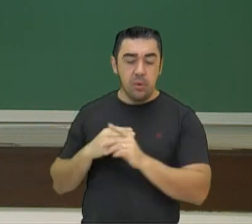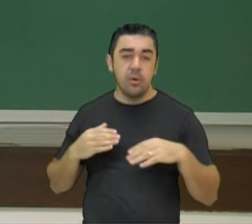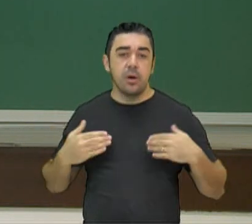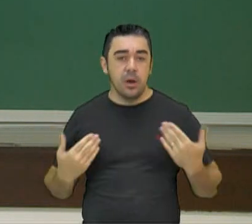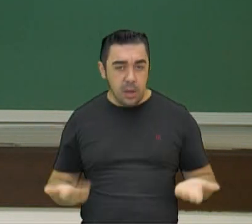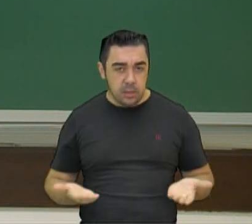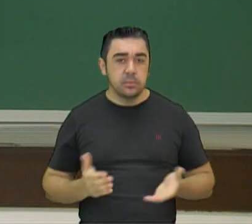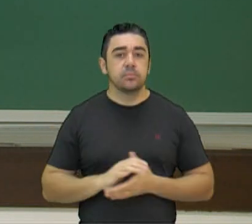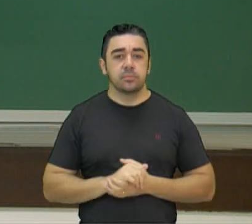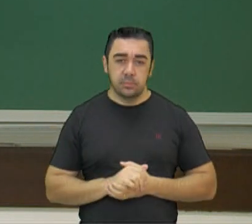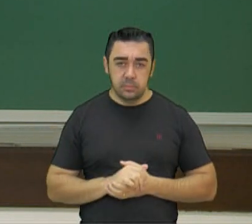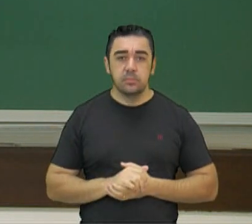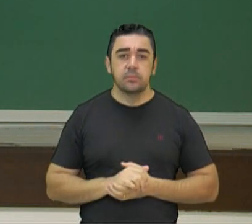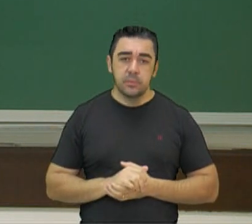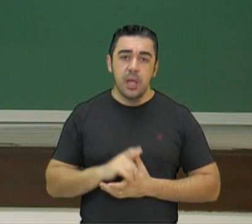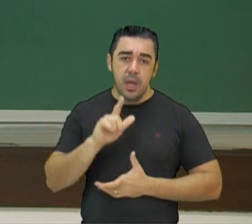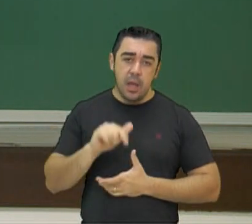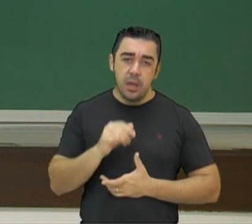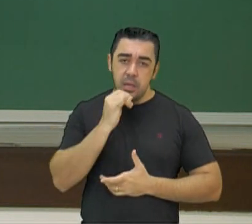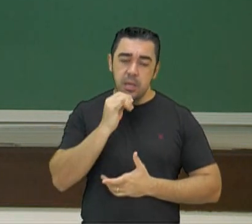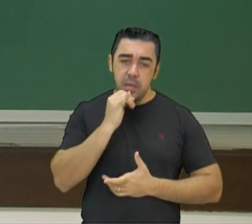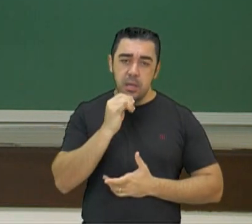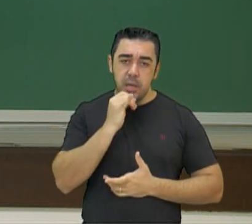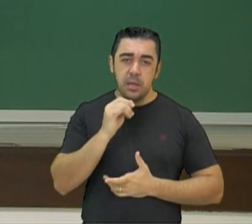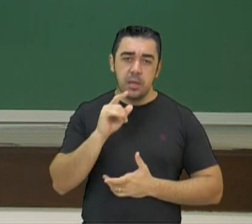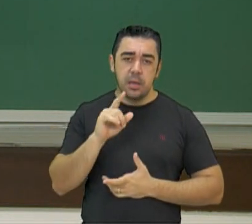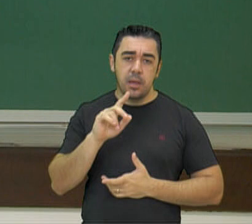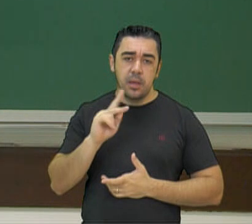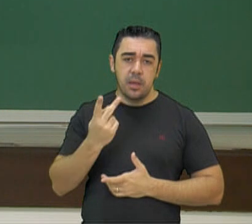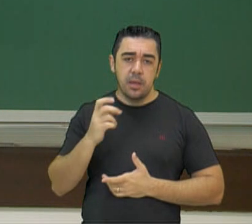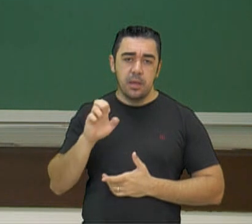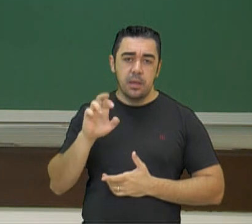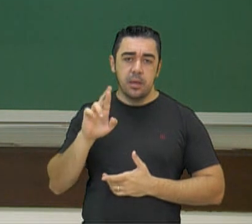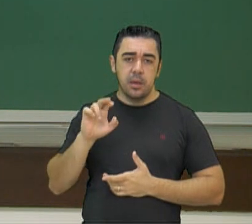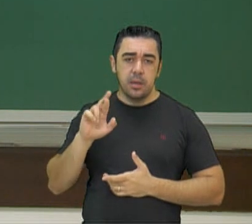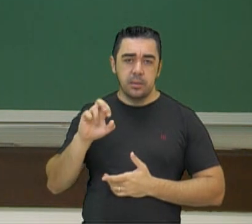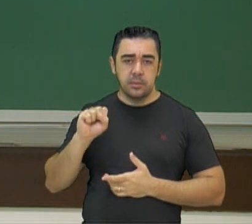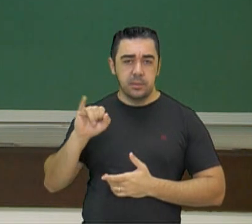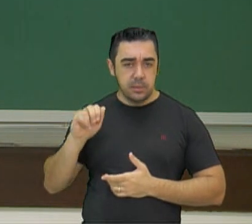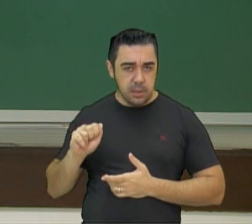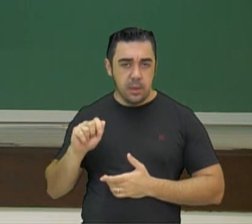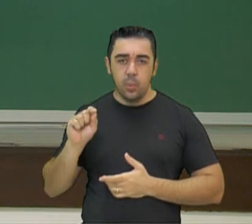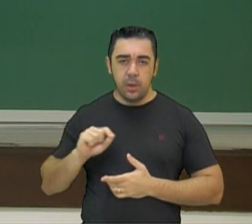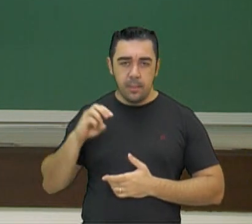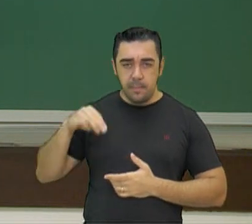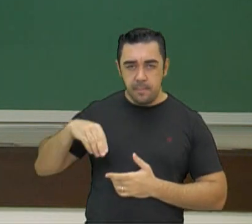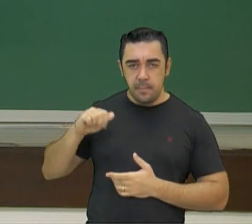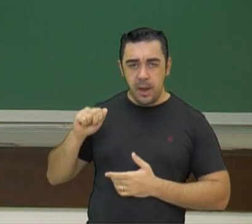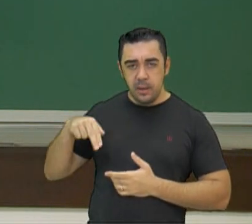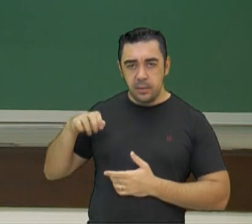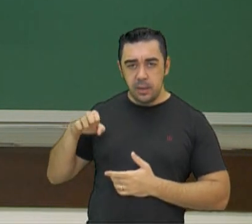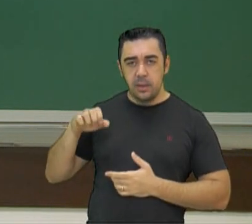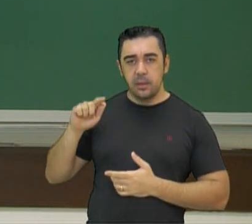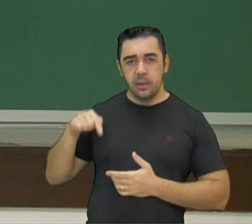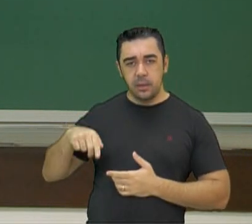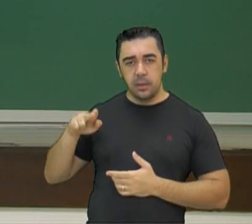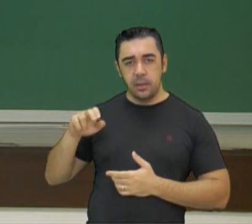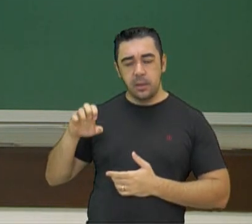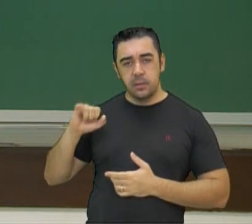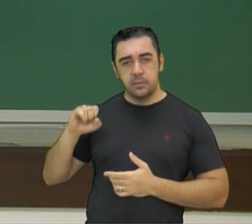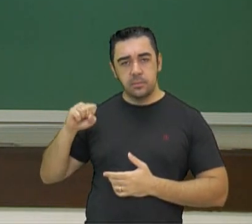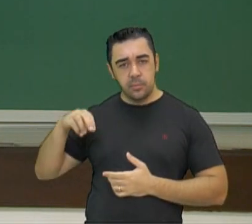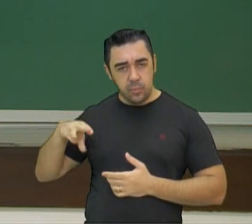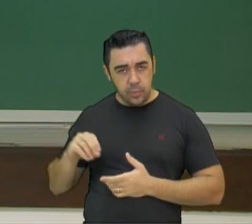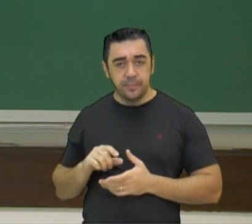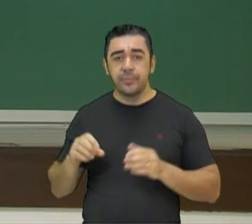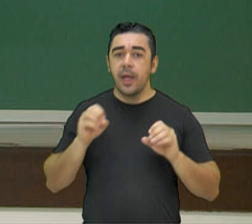maus, estão aplicando essa heresia do maniqueísmo. E aí, ele dava aula